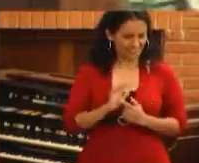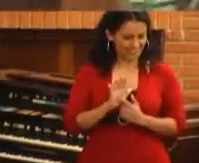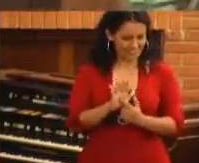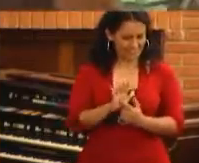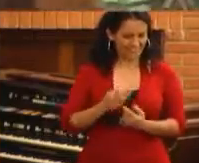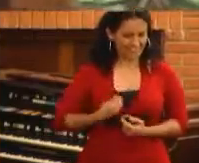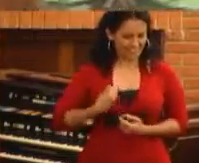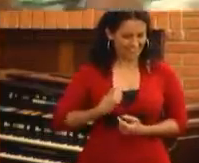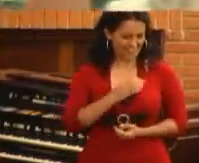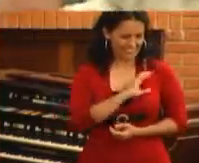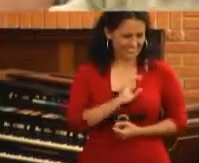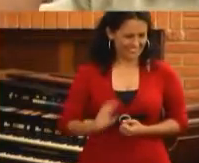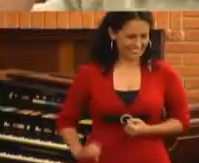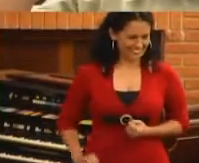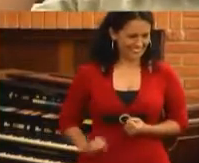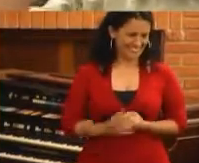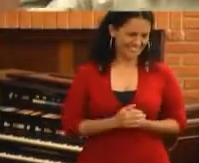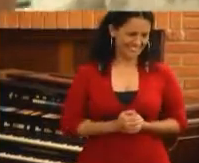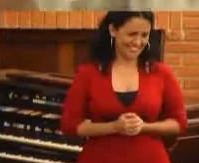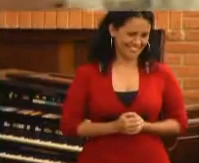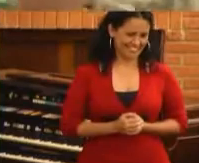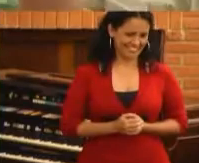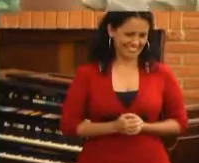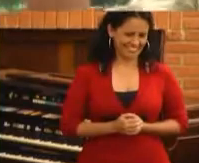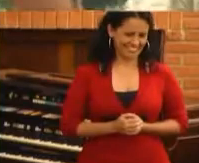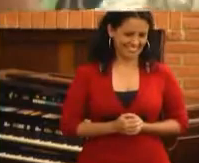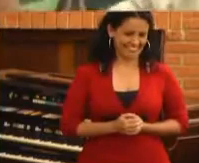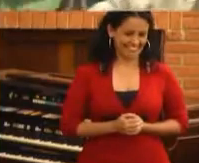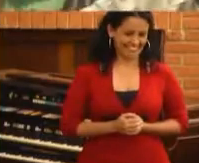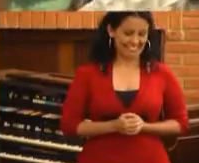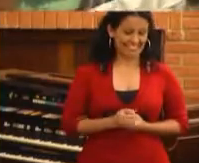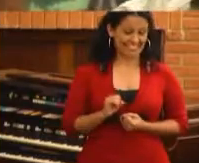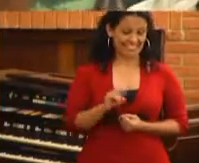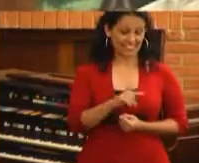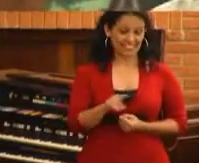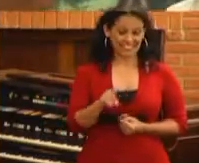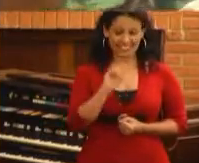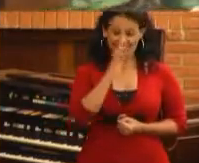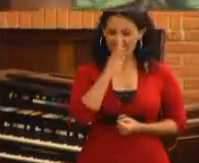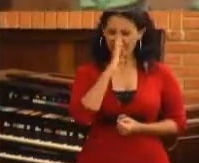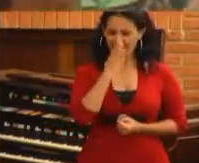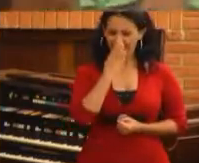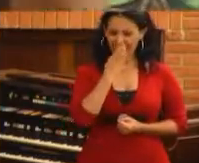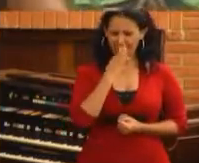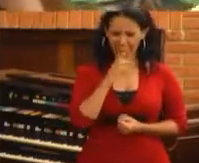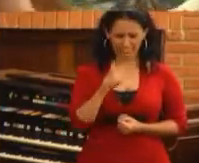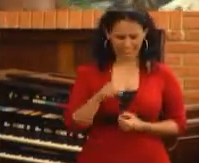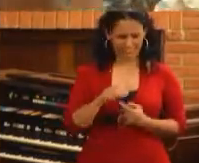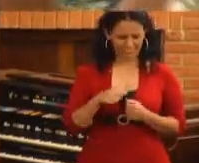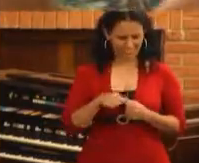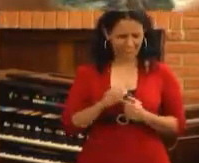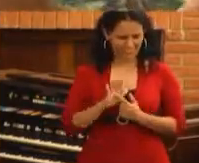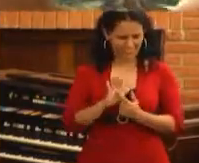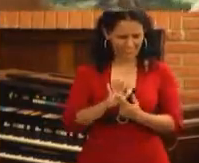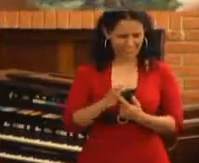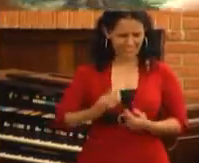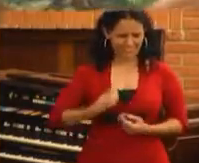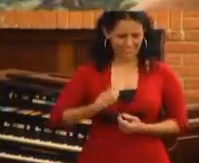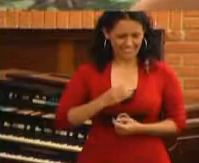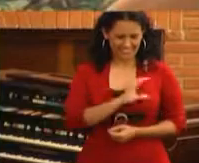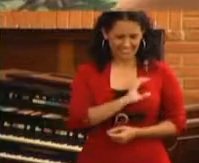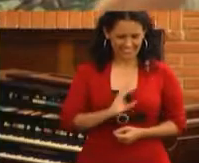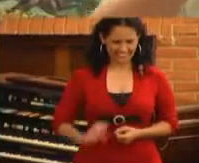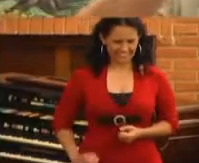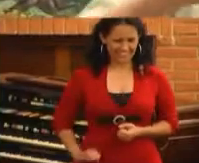gente nem vai discutir esse assunto, 325, foi a primeira vez, 325, Constantino fez